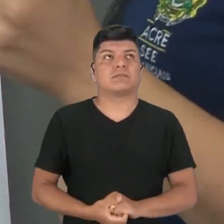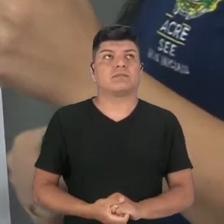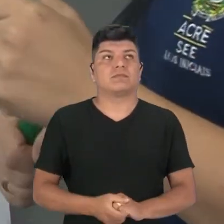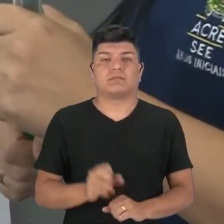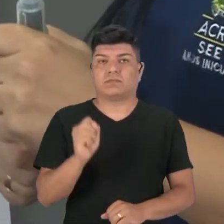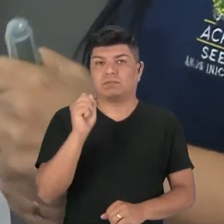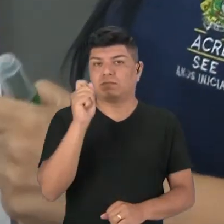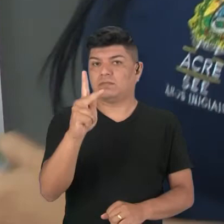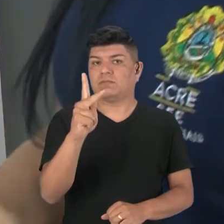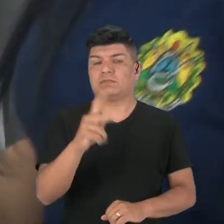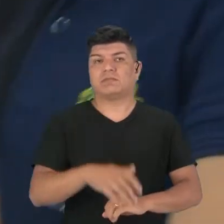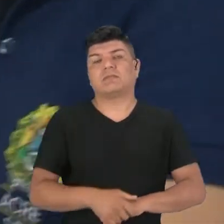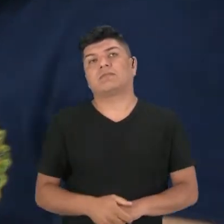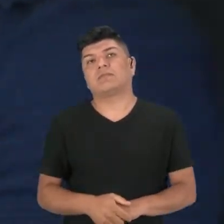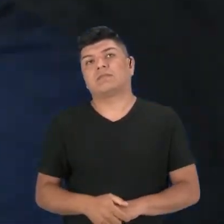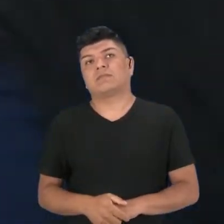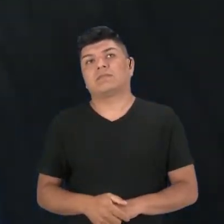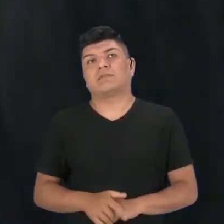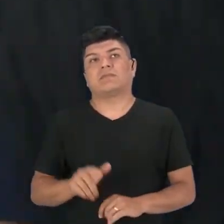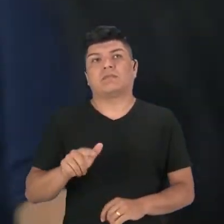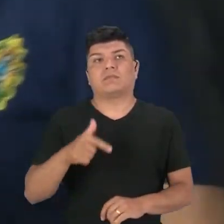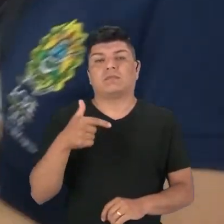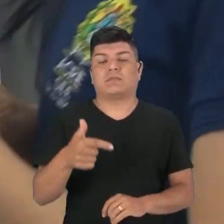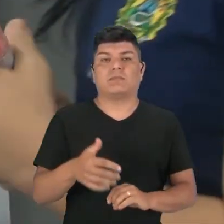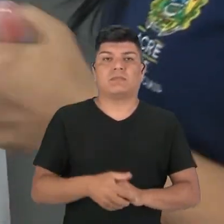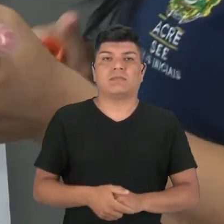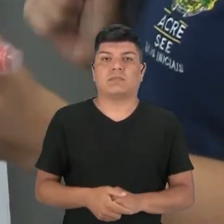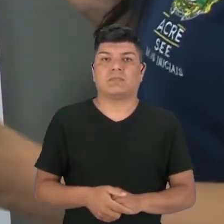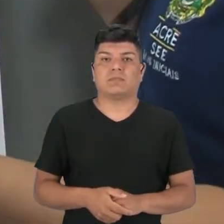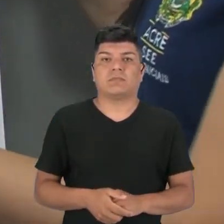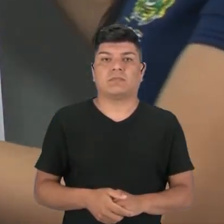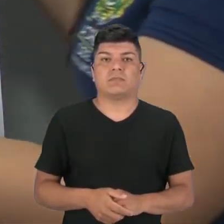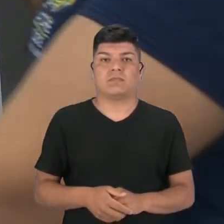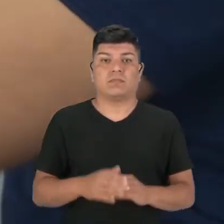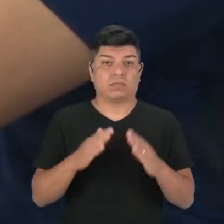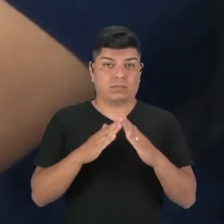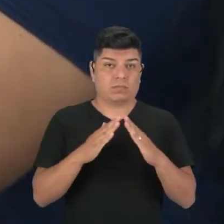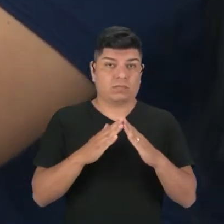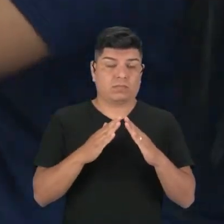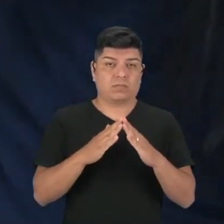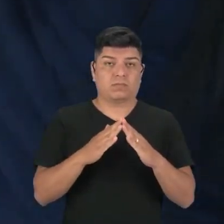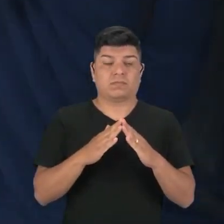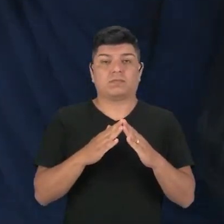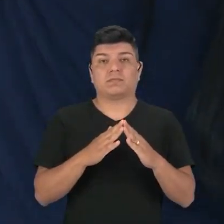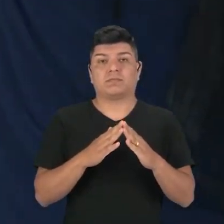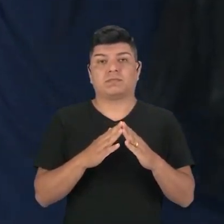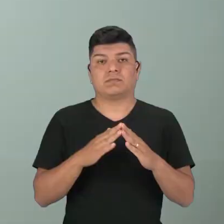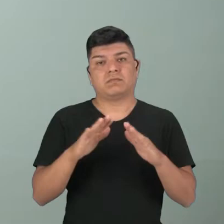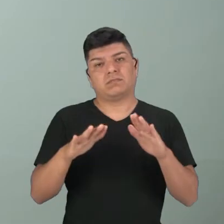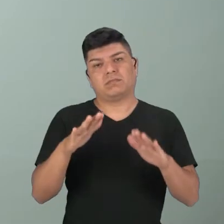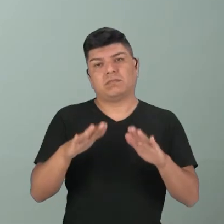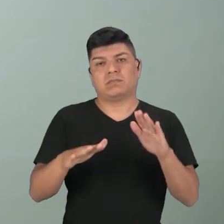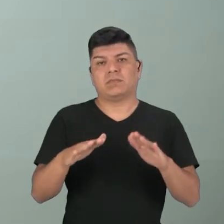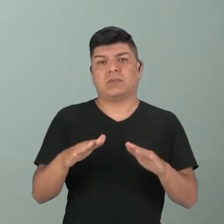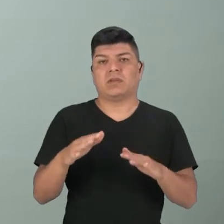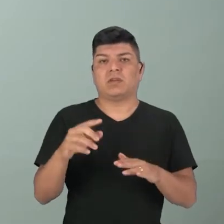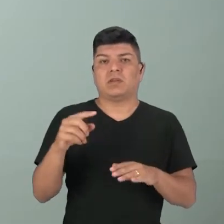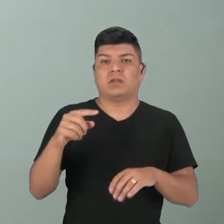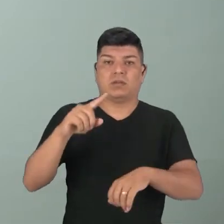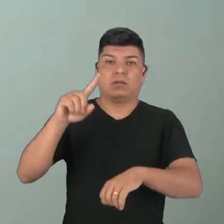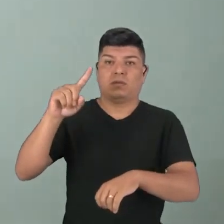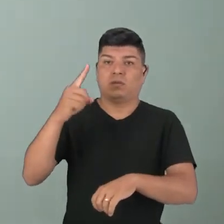ok? Aí, dando a outra volta, no caso, onde vai parar, ó, que no caso é mais 1 hora e meia, ó, lembrando essa informação aqui,